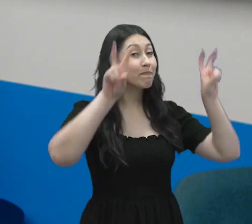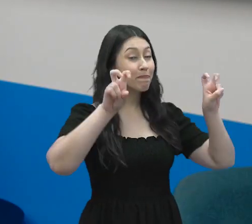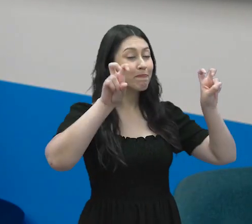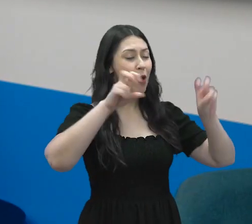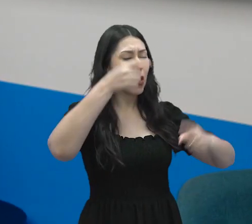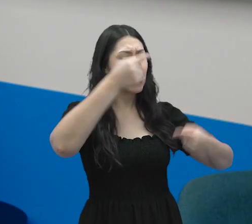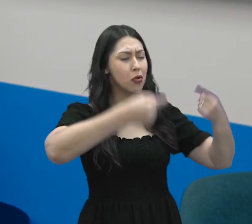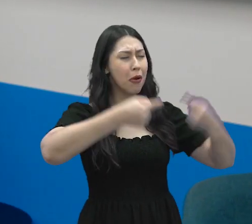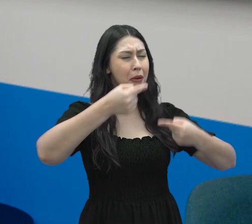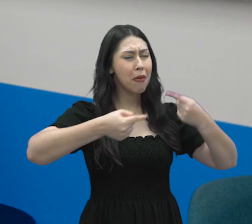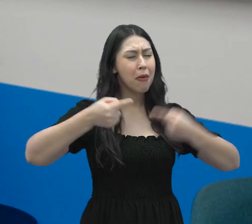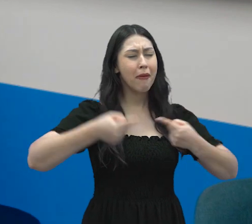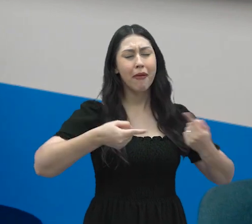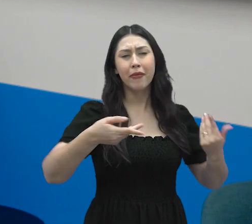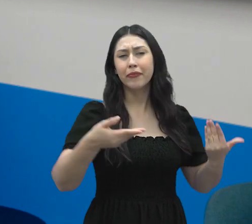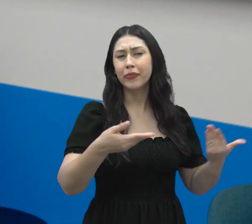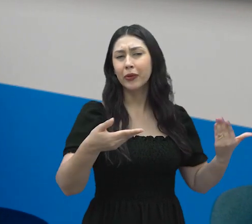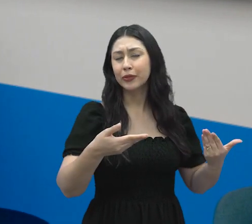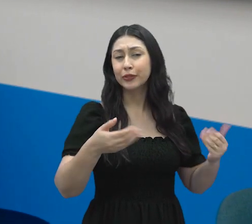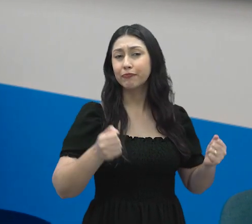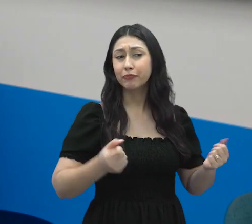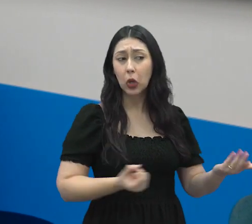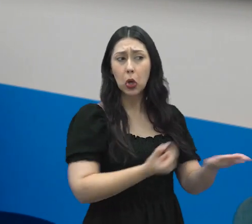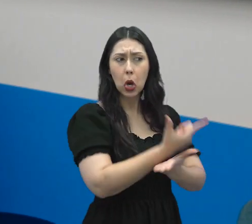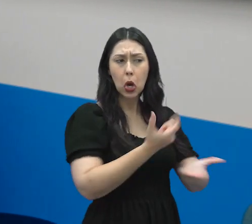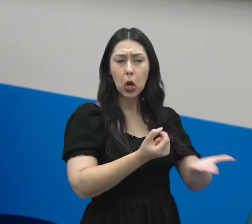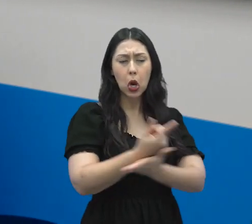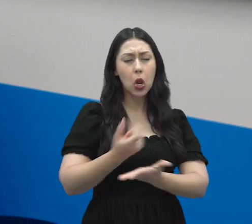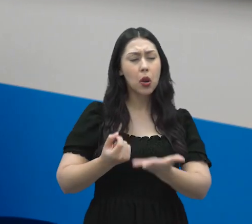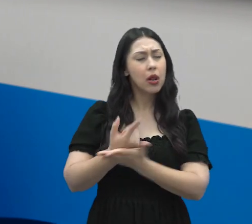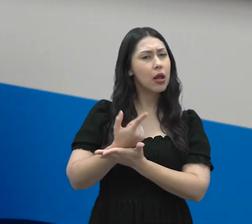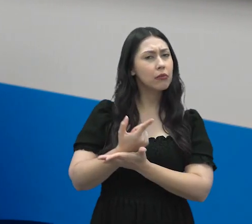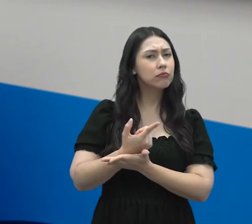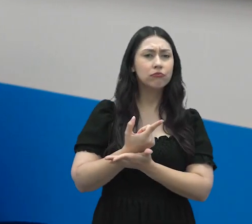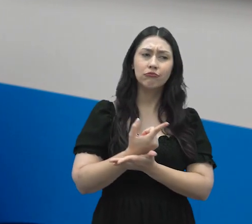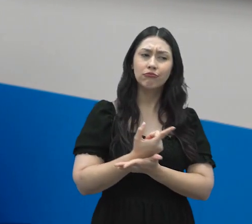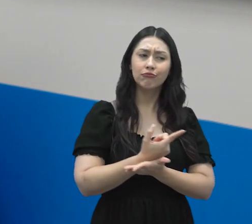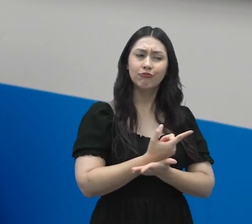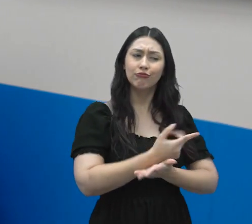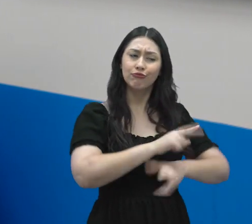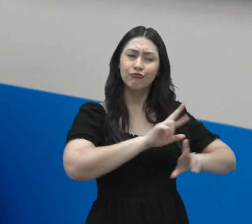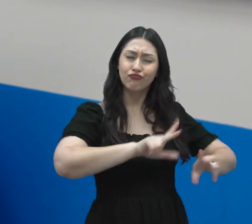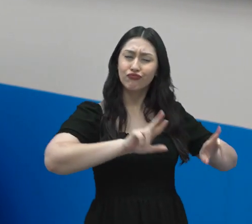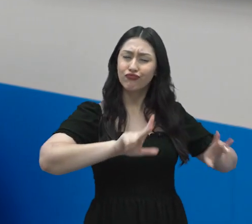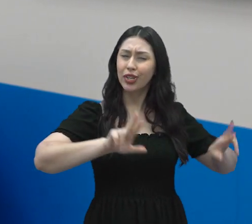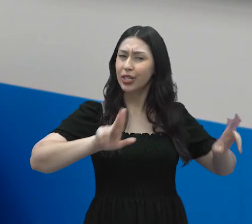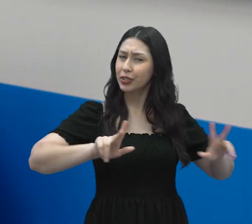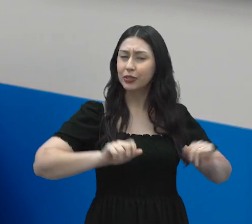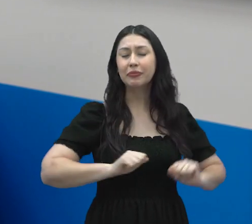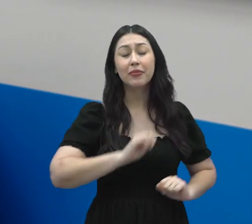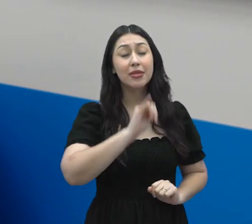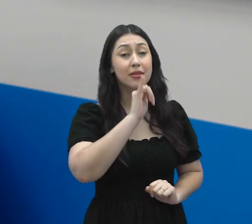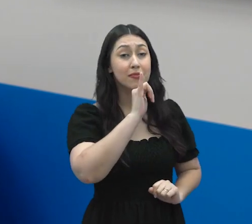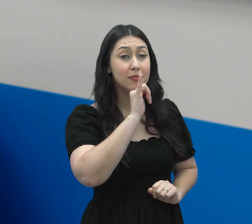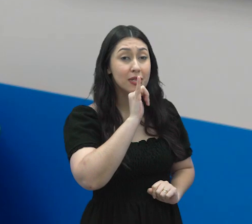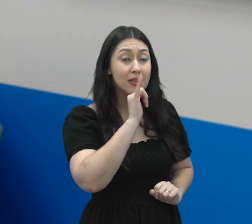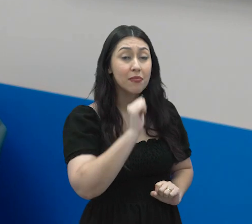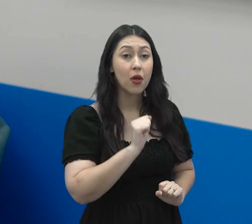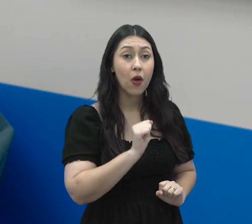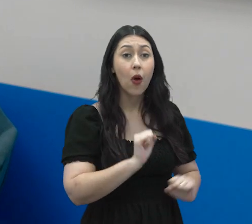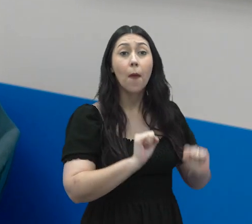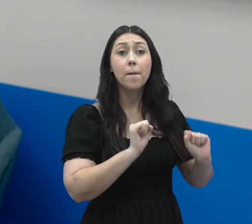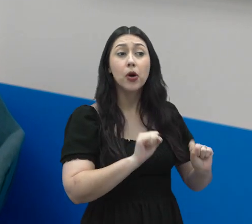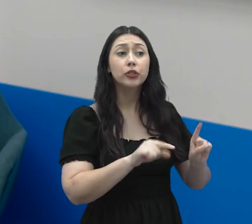Tema de muitas discussões nos dias de hoje, o consumo pode ser entendido de várias formas diferentes. Uma delas é